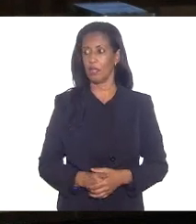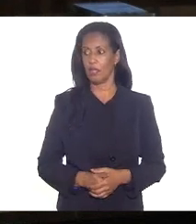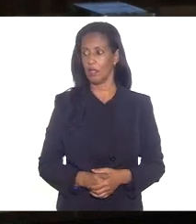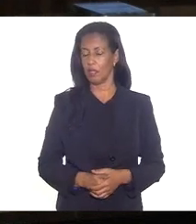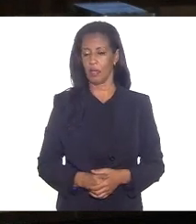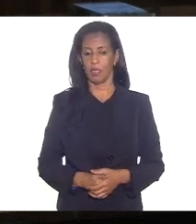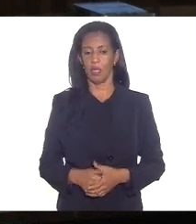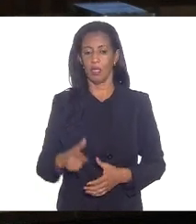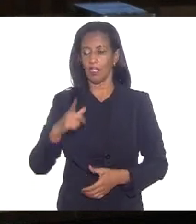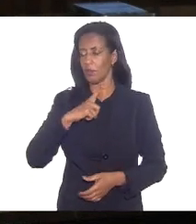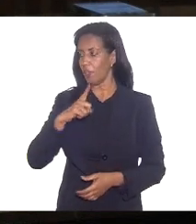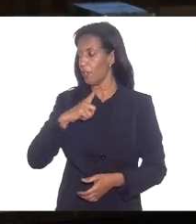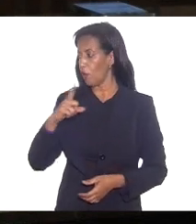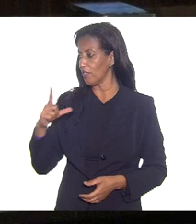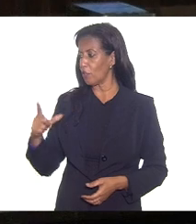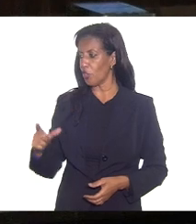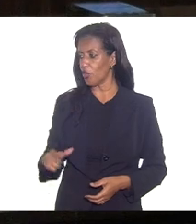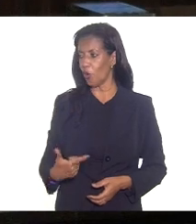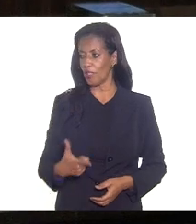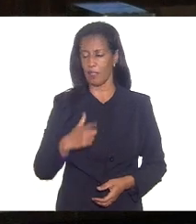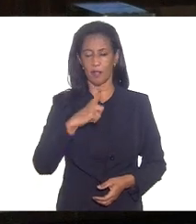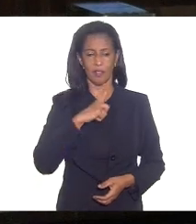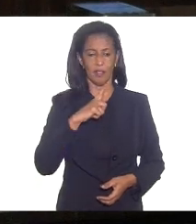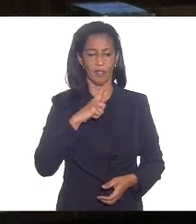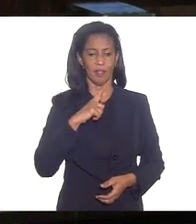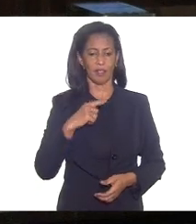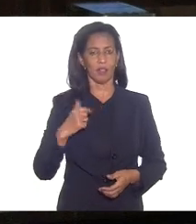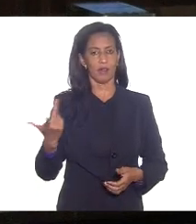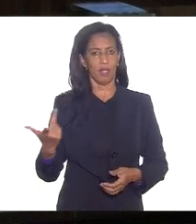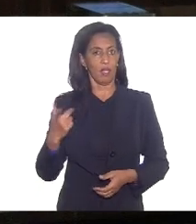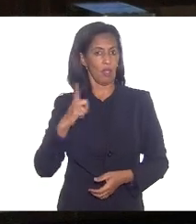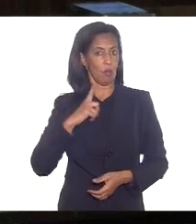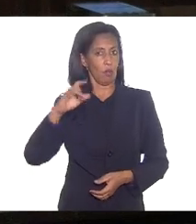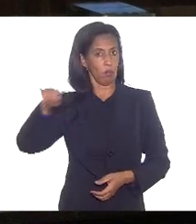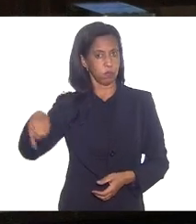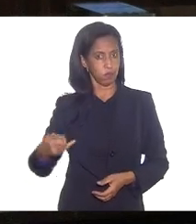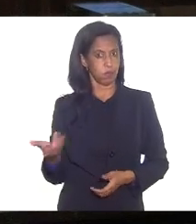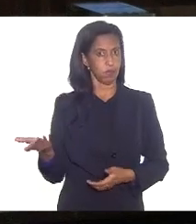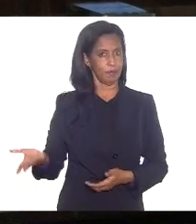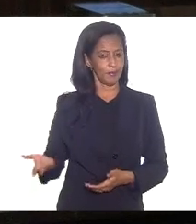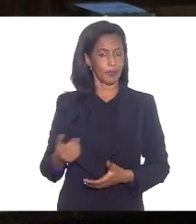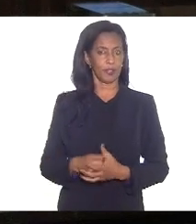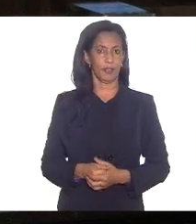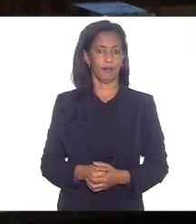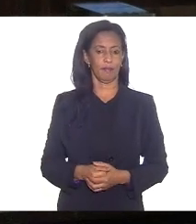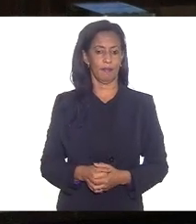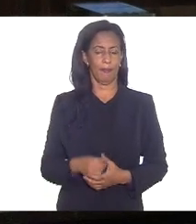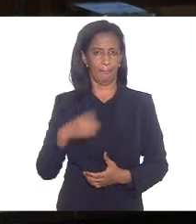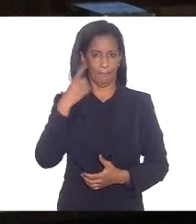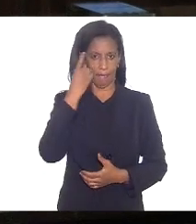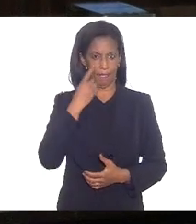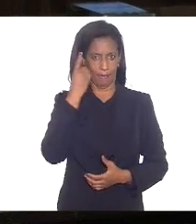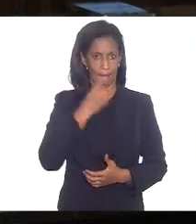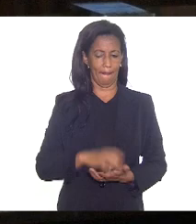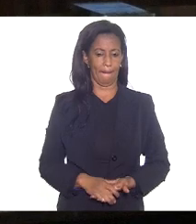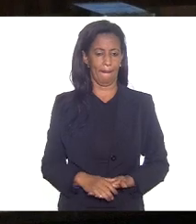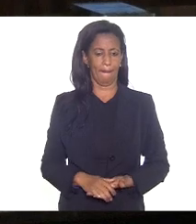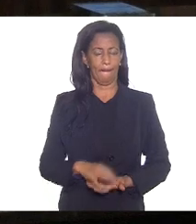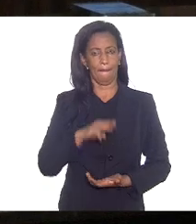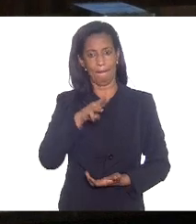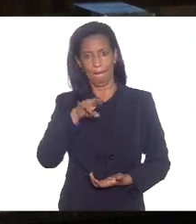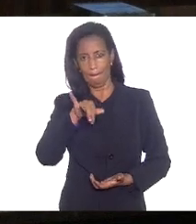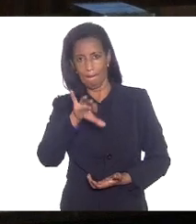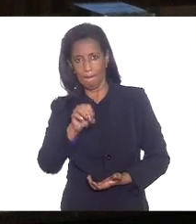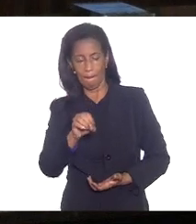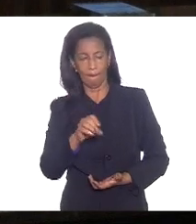Mas existe, ao meu modo de ver, uma possibilidade, deputado Márcio